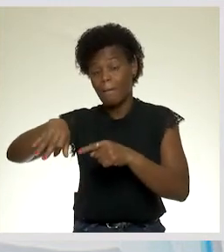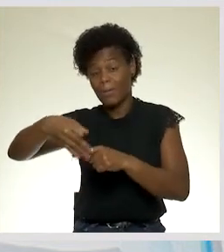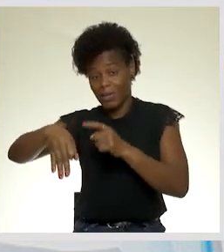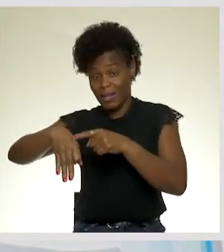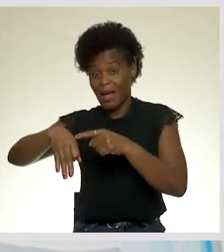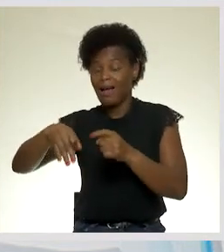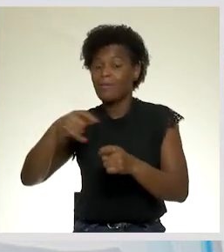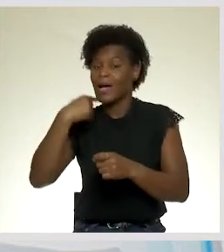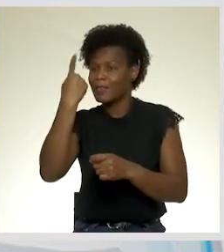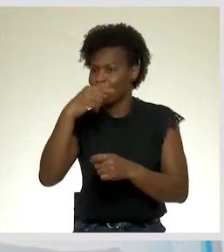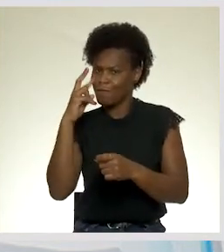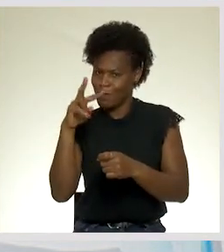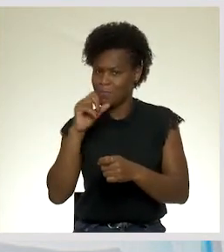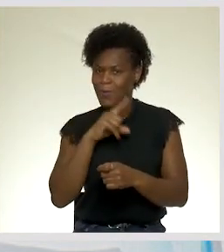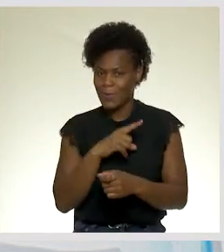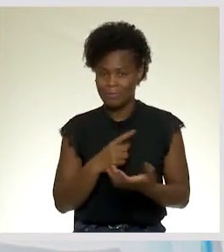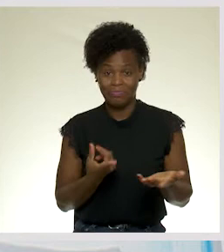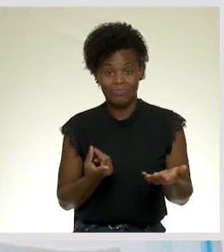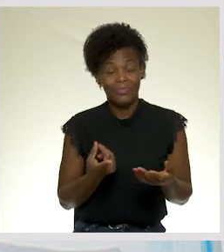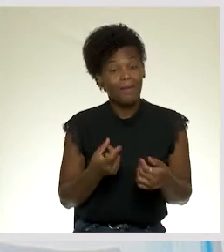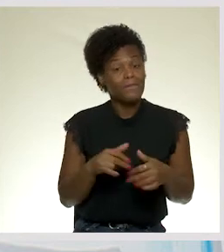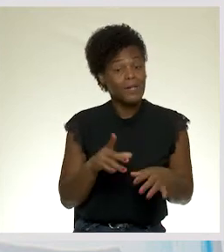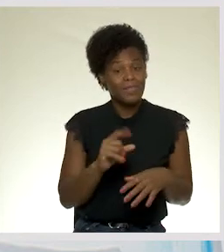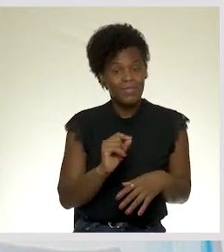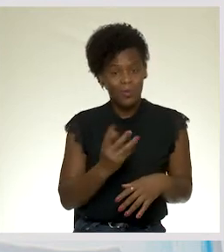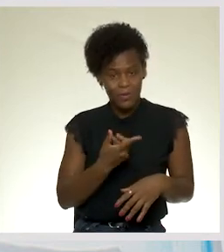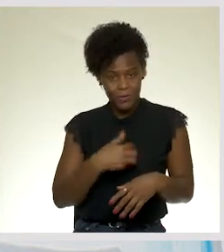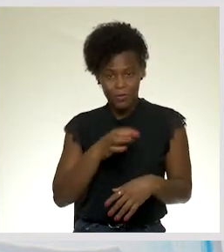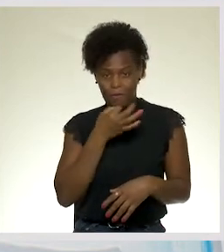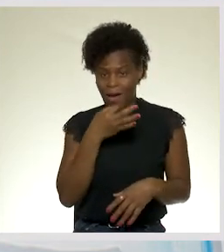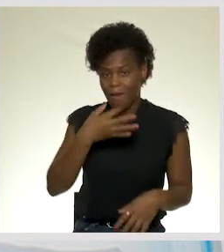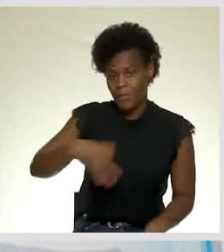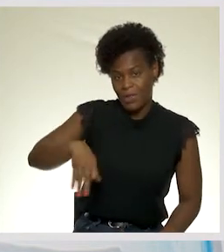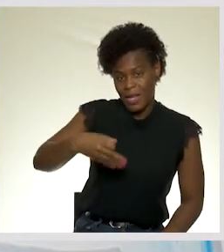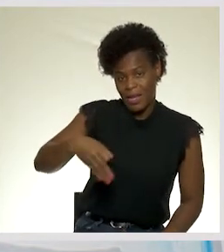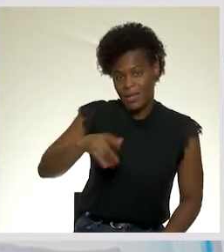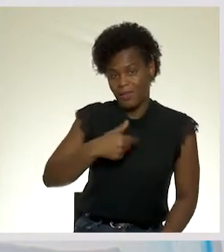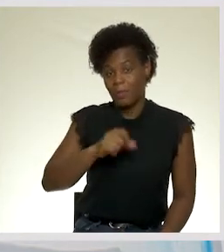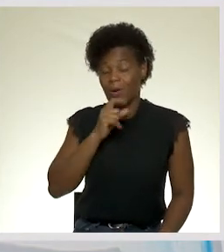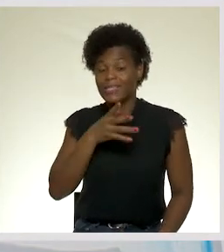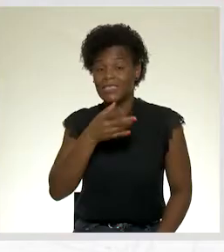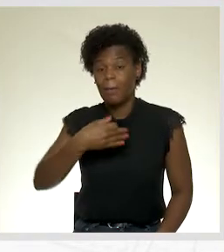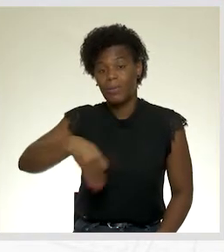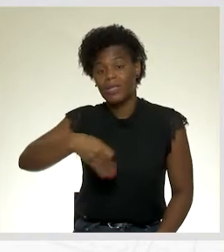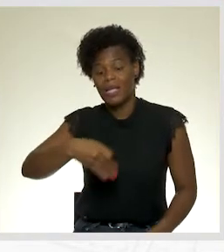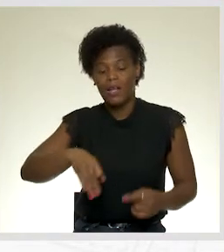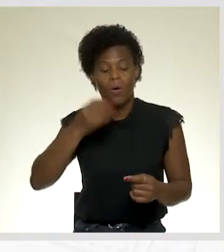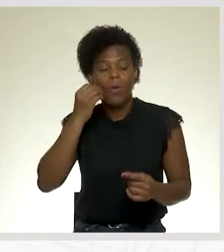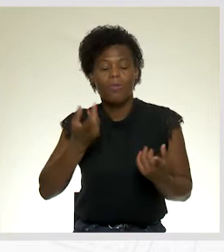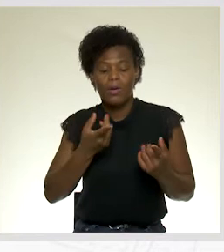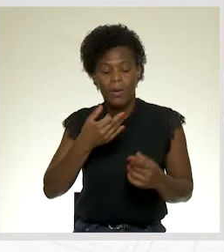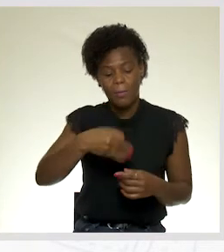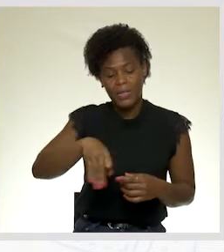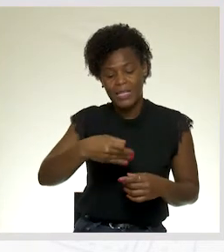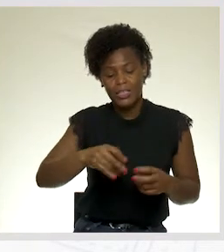são visíveis. No entanto, também, nós, ao falar aqui das proteínas, podemos definir as proteínas. Proteínas